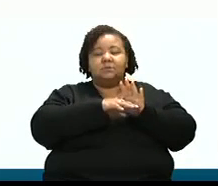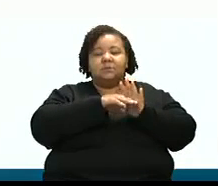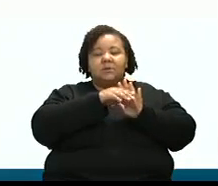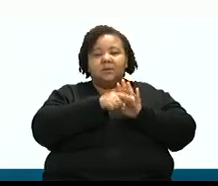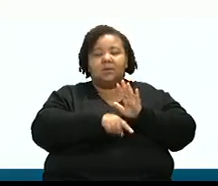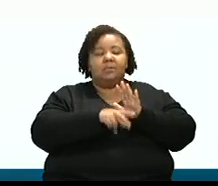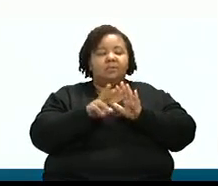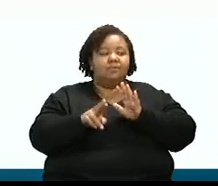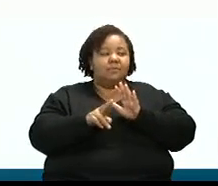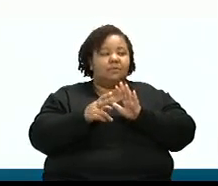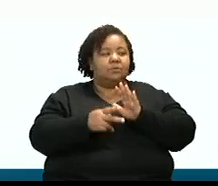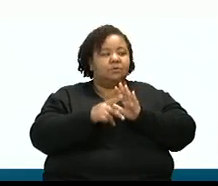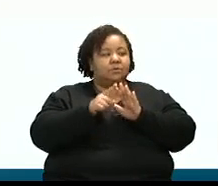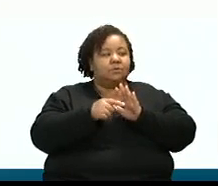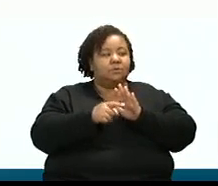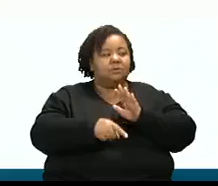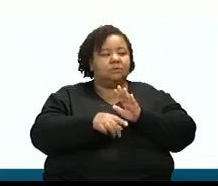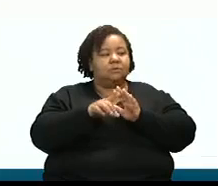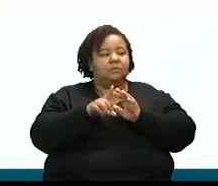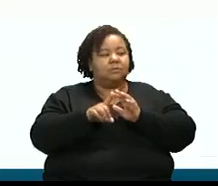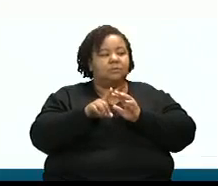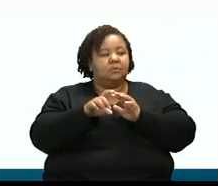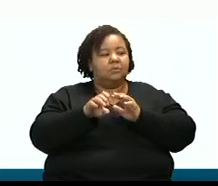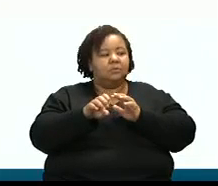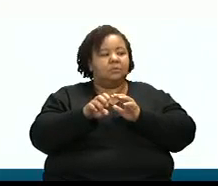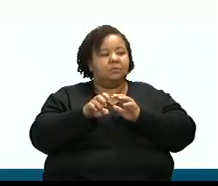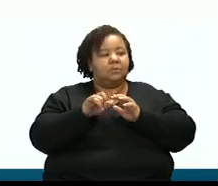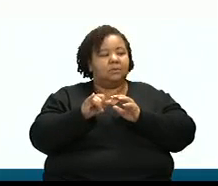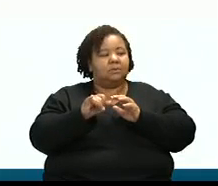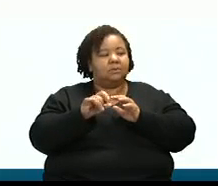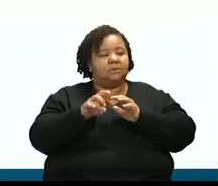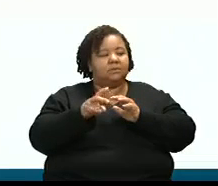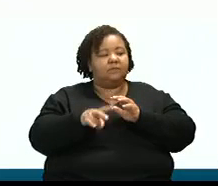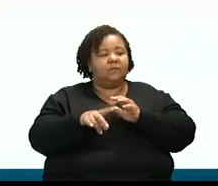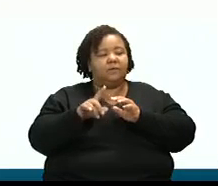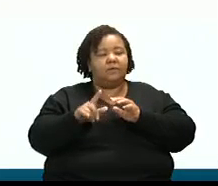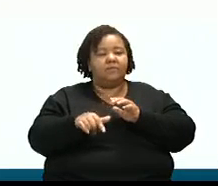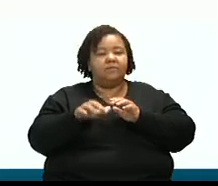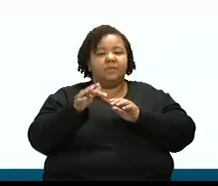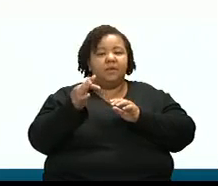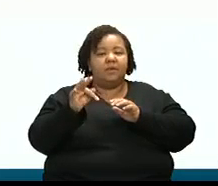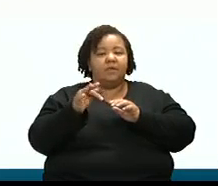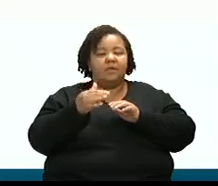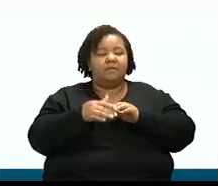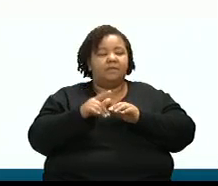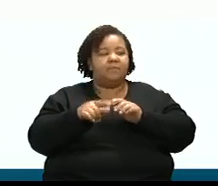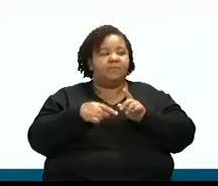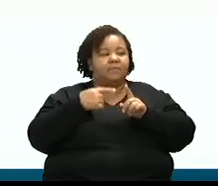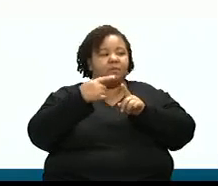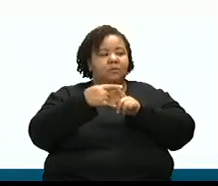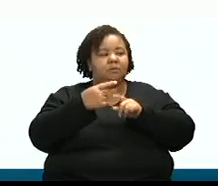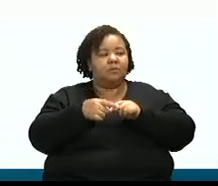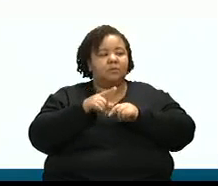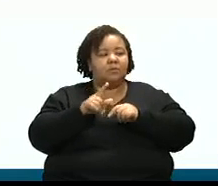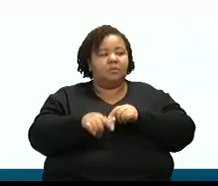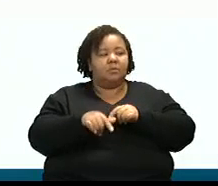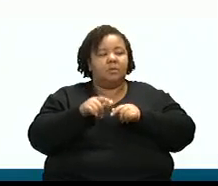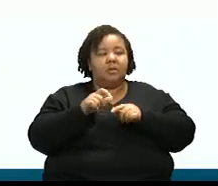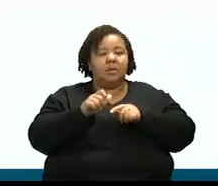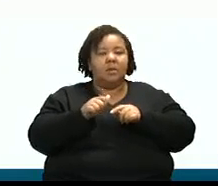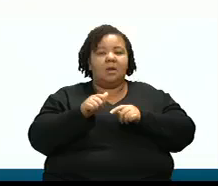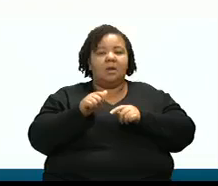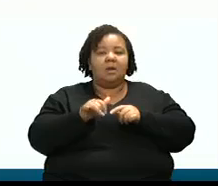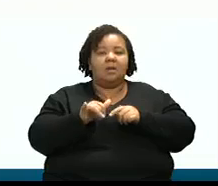eu aplico a derivada em relação a x à função f. Somo a derivada em relação